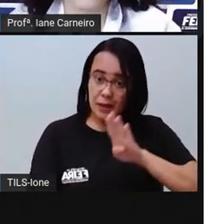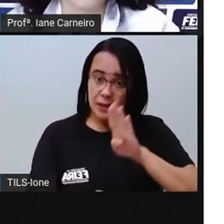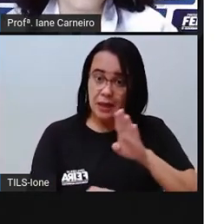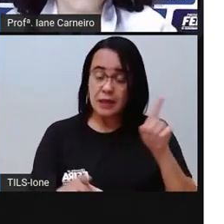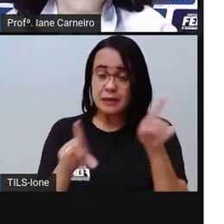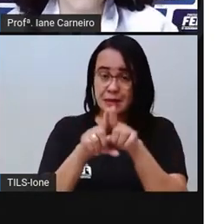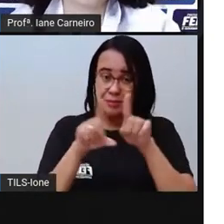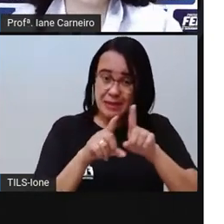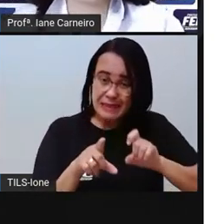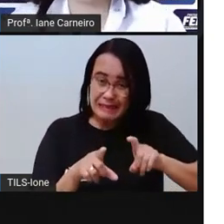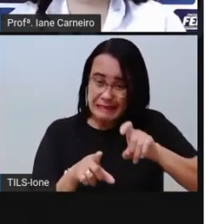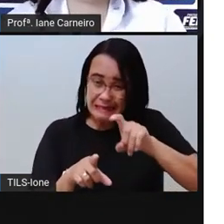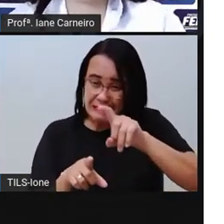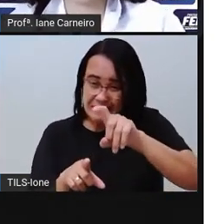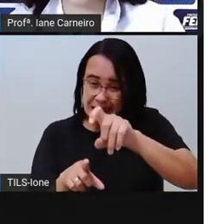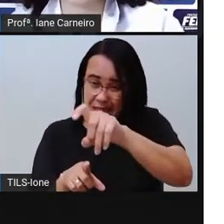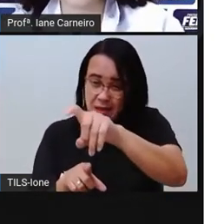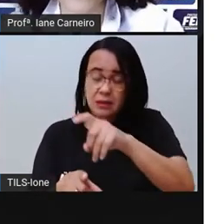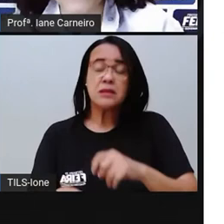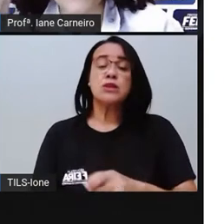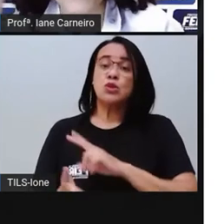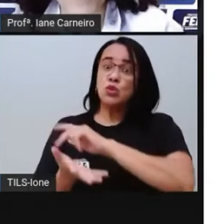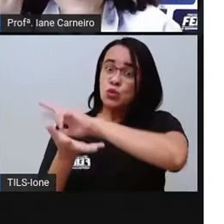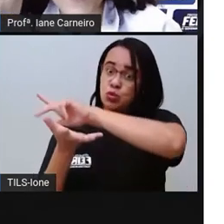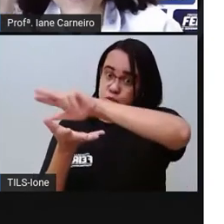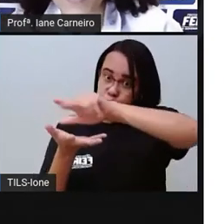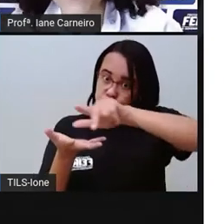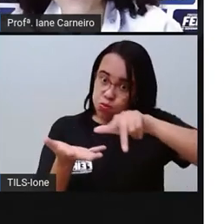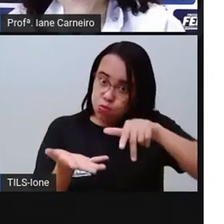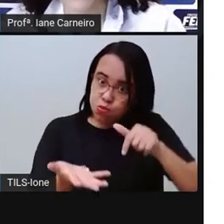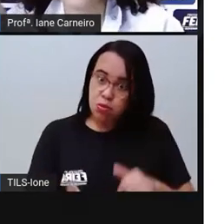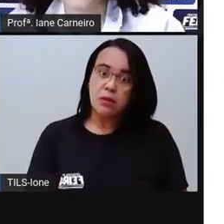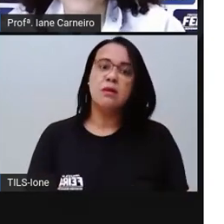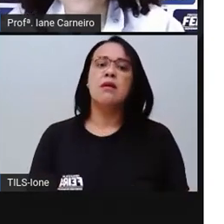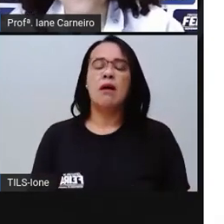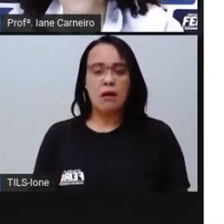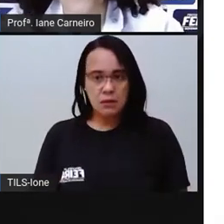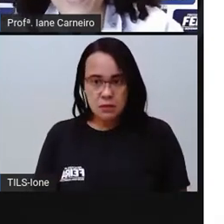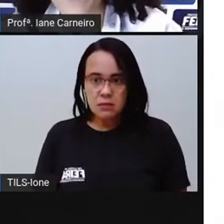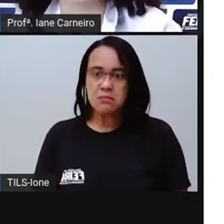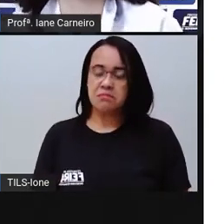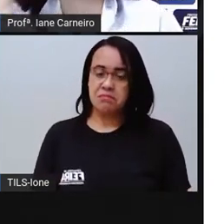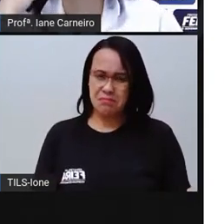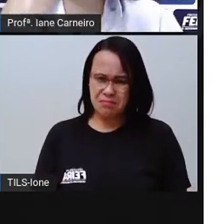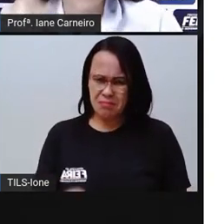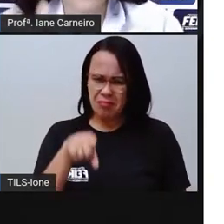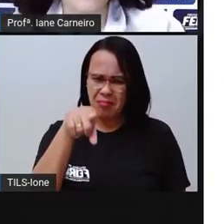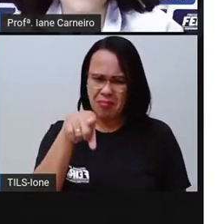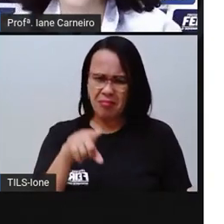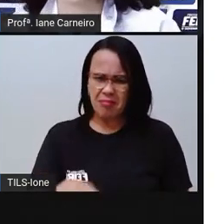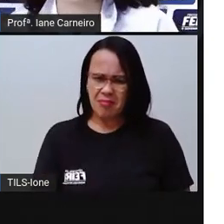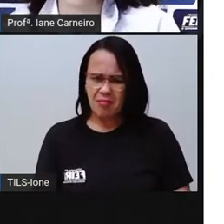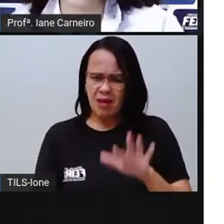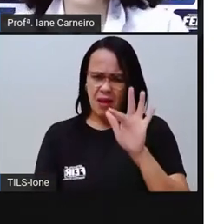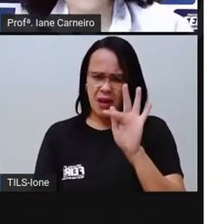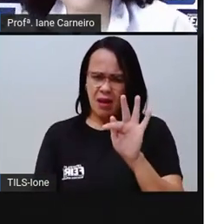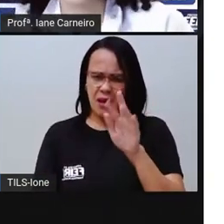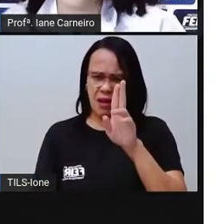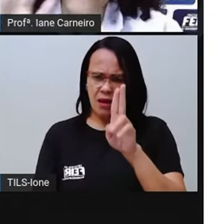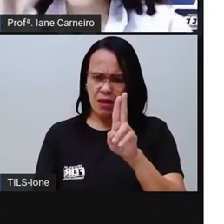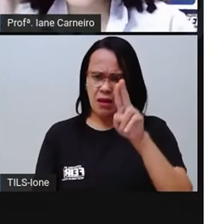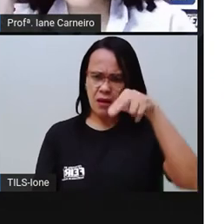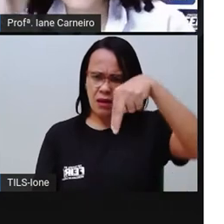aqui os fungos, e você pode estar se perguntando, mas Pró e Anne, isso aí é um cogumelo? Pois é, cogumelo,